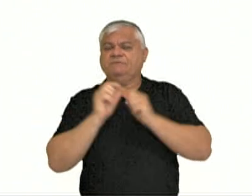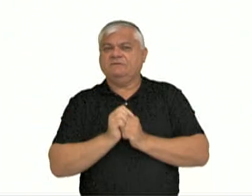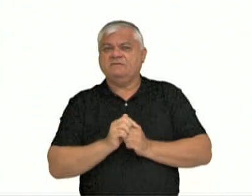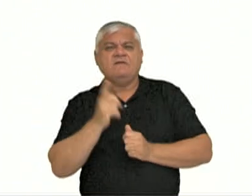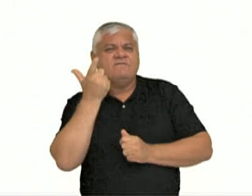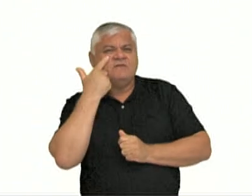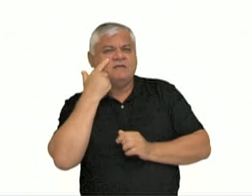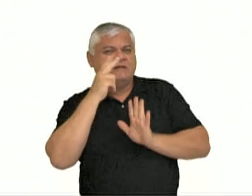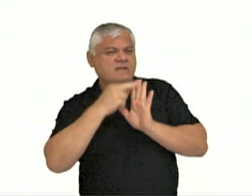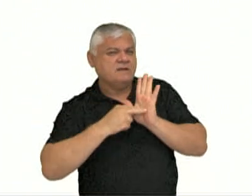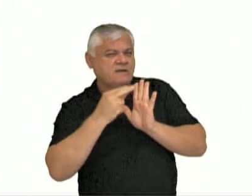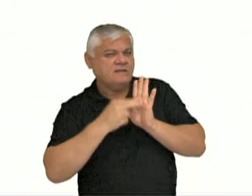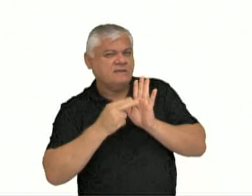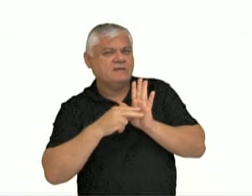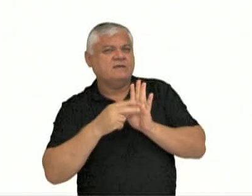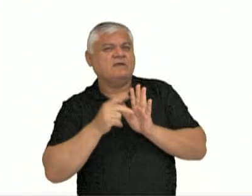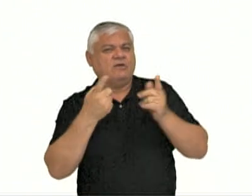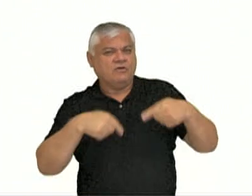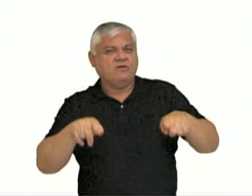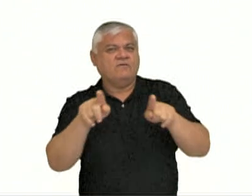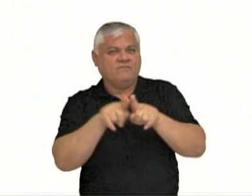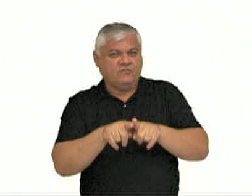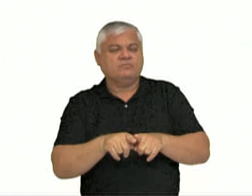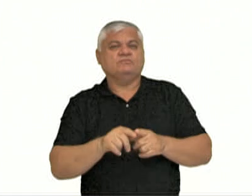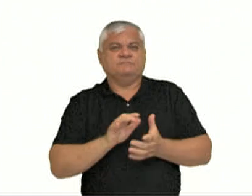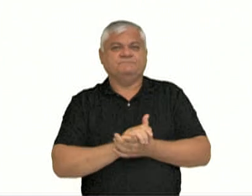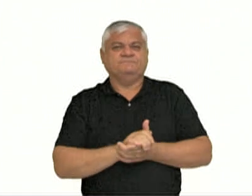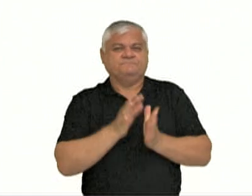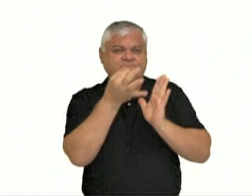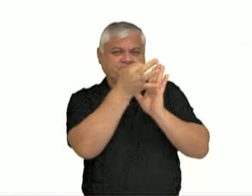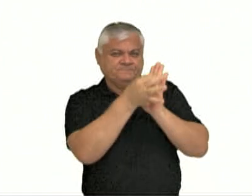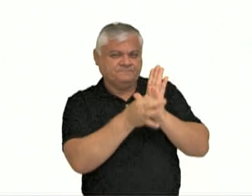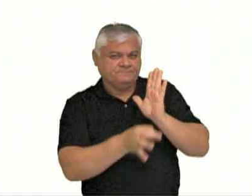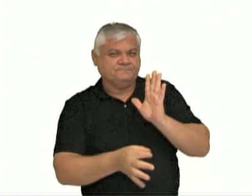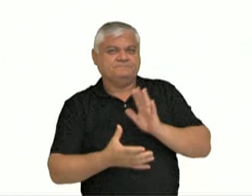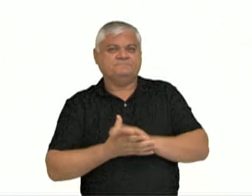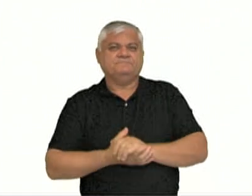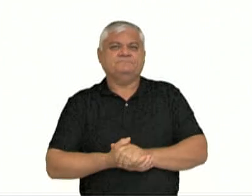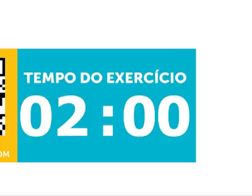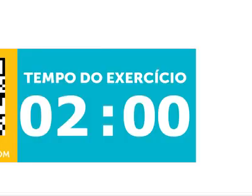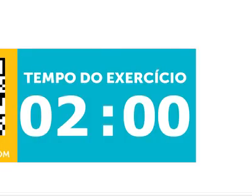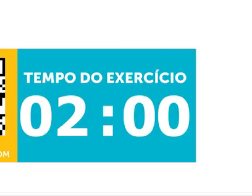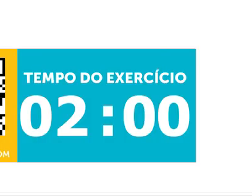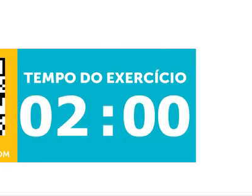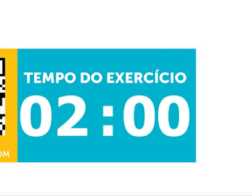direito. Faz que eu volto daqui a pouco para a gente conferir.